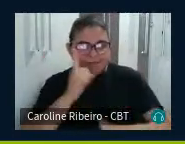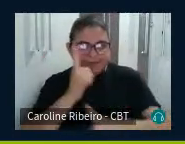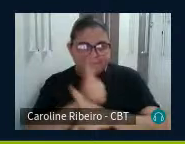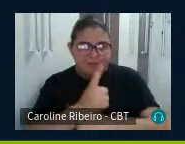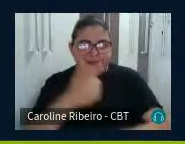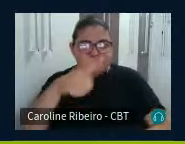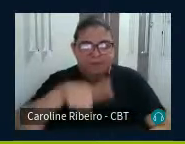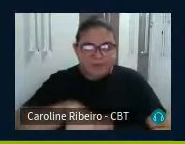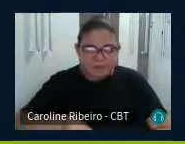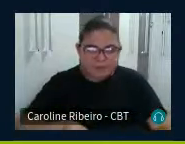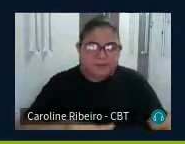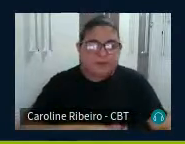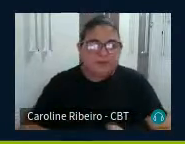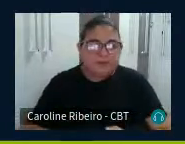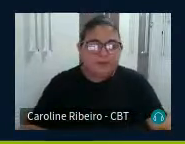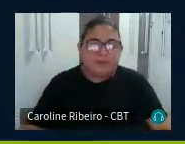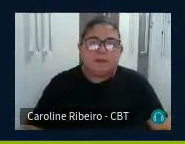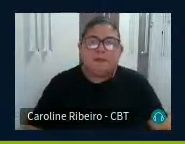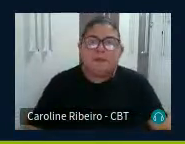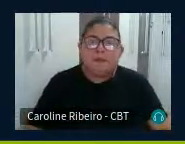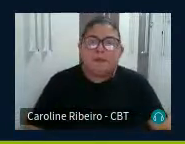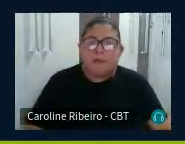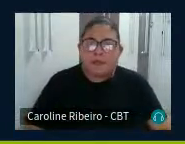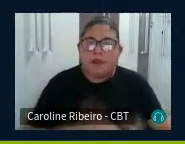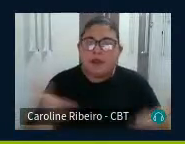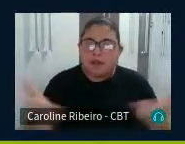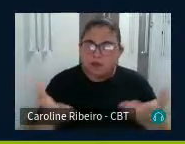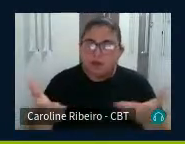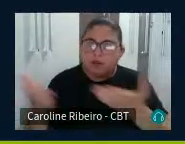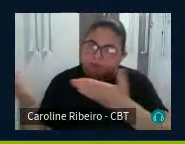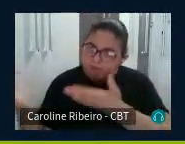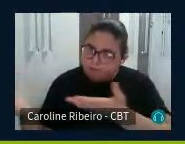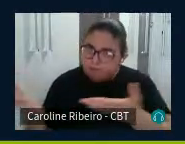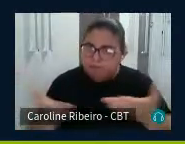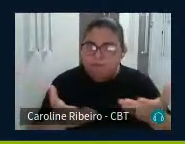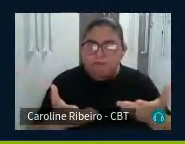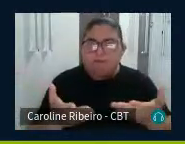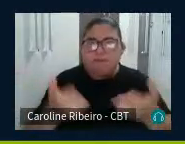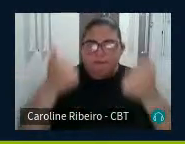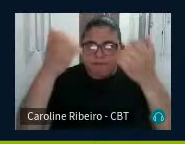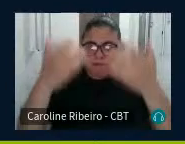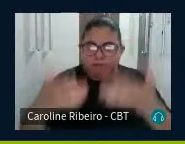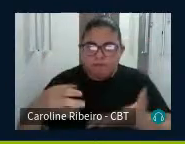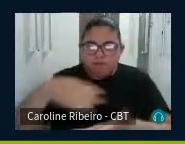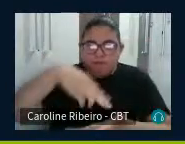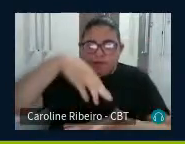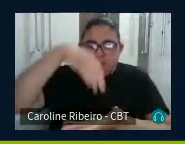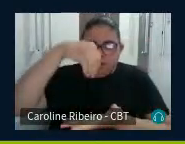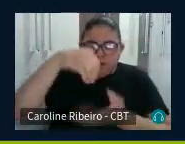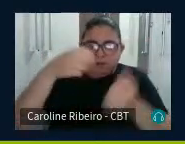Eu vou passar sem mais delongas. Professora Matilde, por favor, fique à vontade.